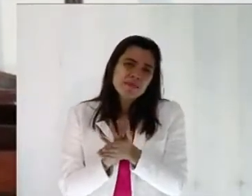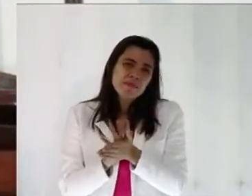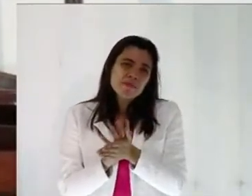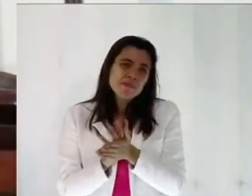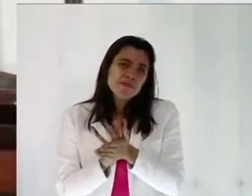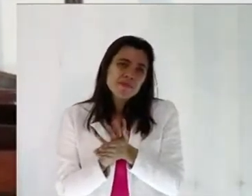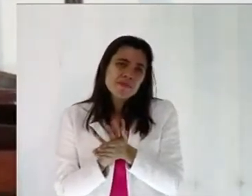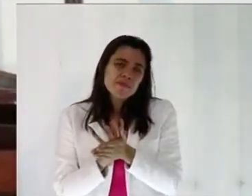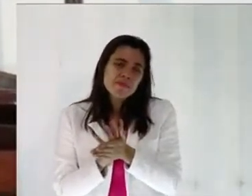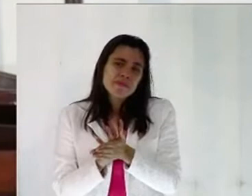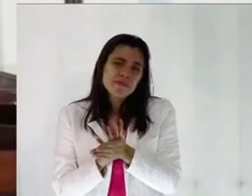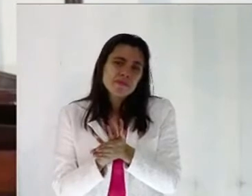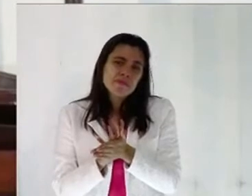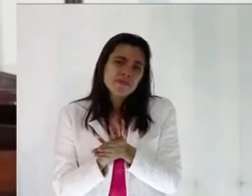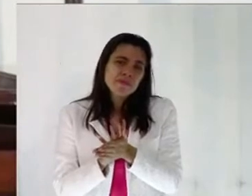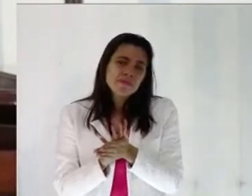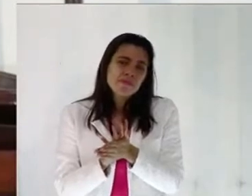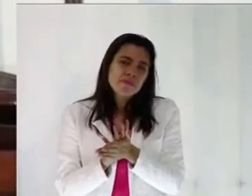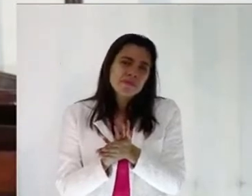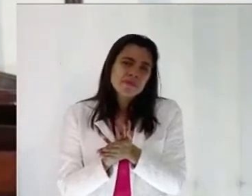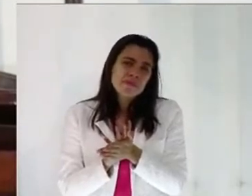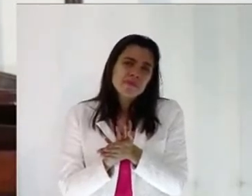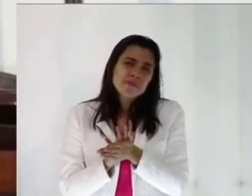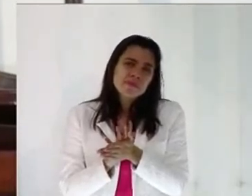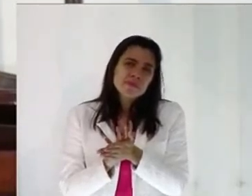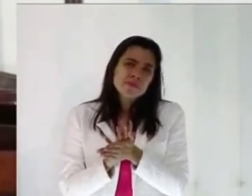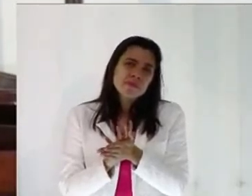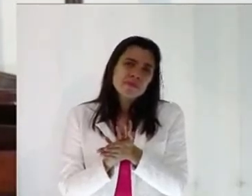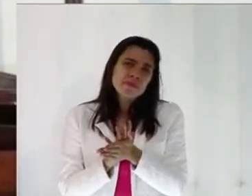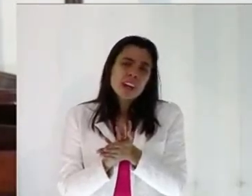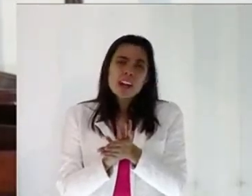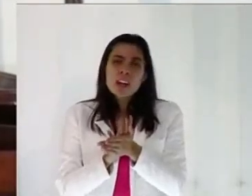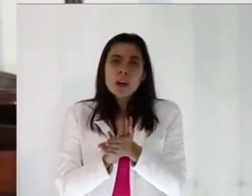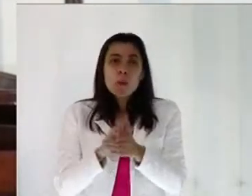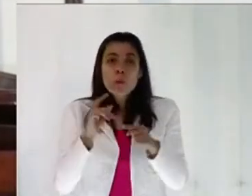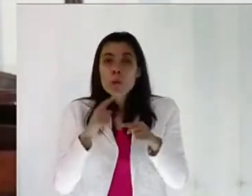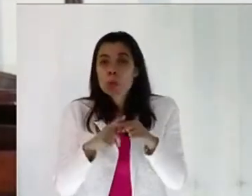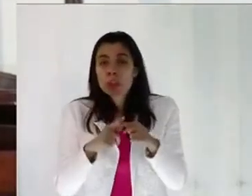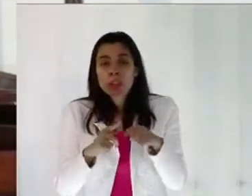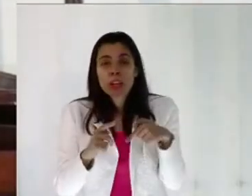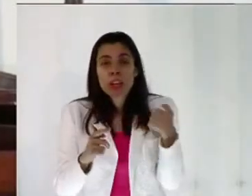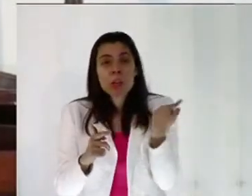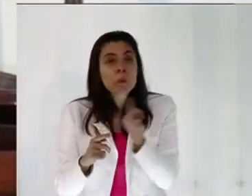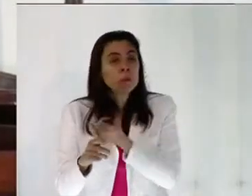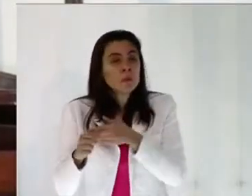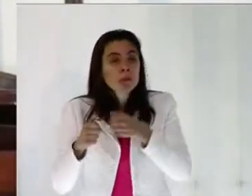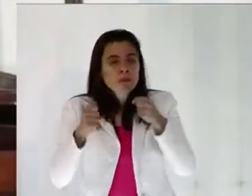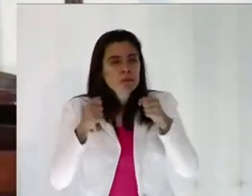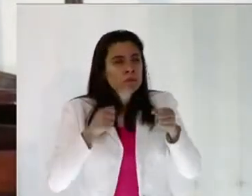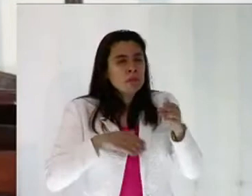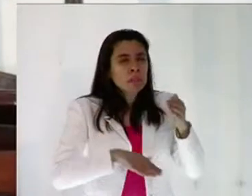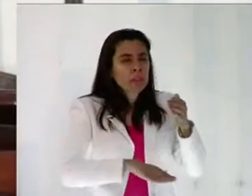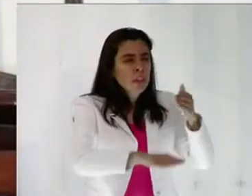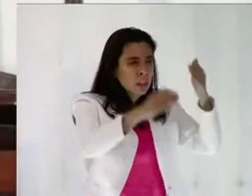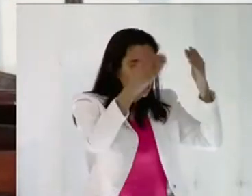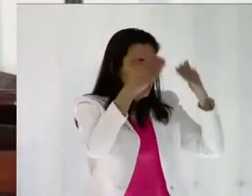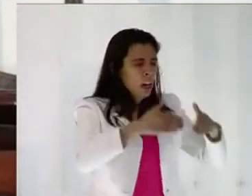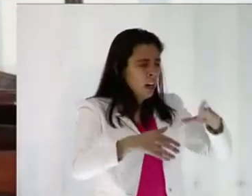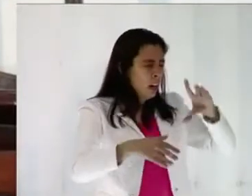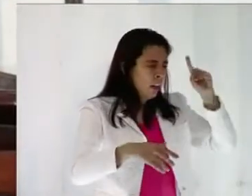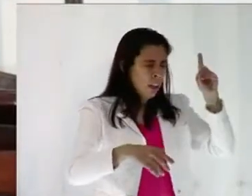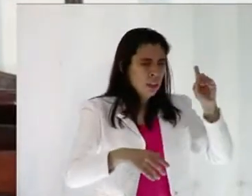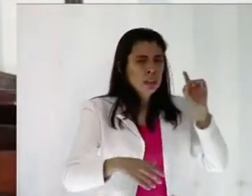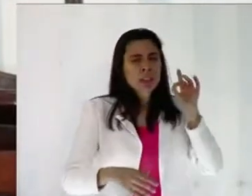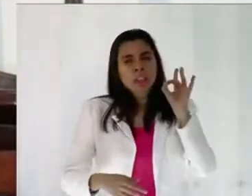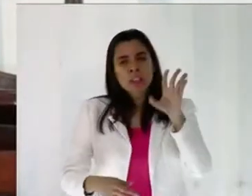cultuando a Ele, de estarmos servindo a Ele, que não seja o seu sacrifício vicário na cruz. Nós podemos ter